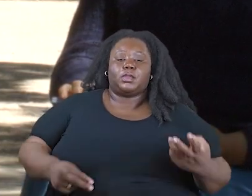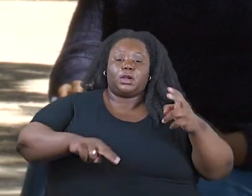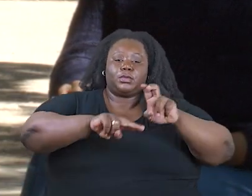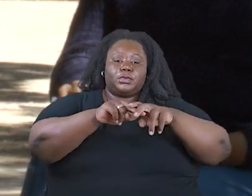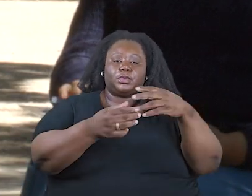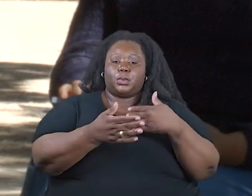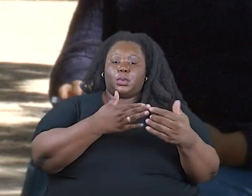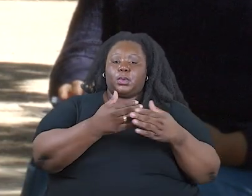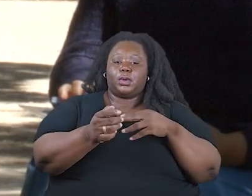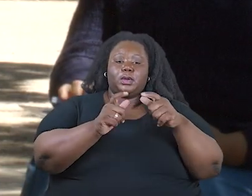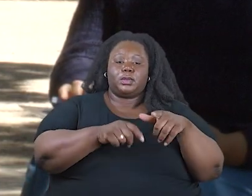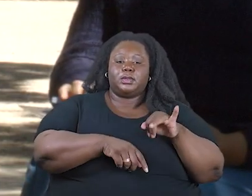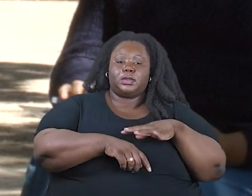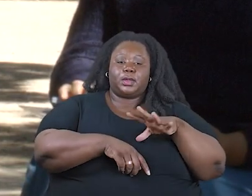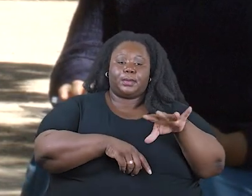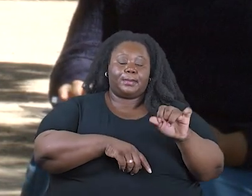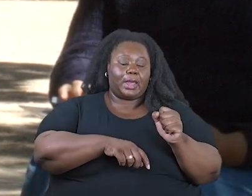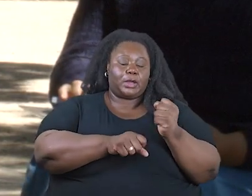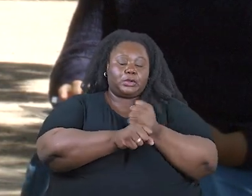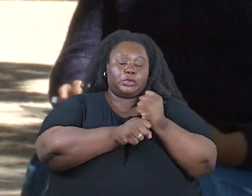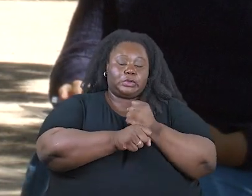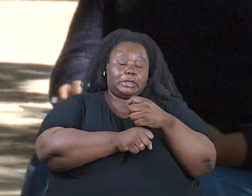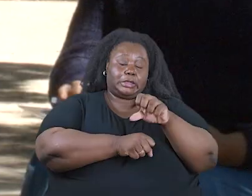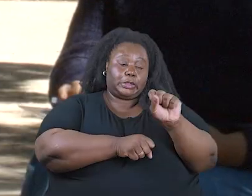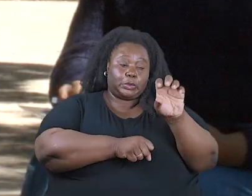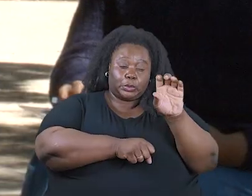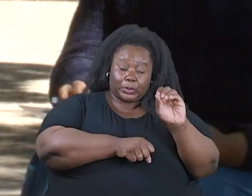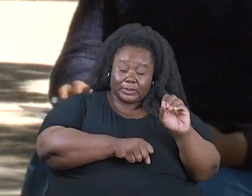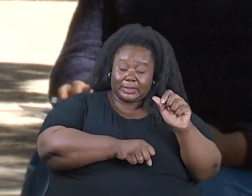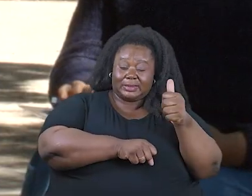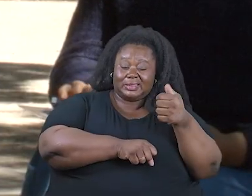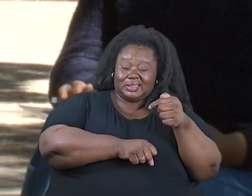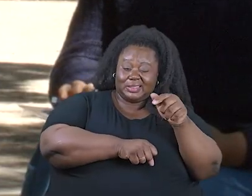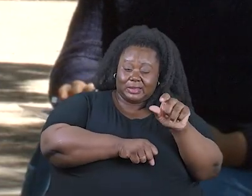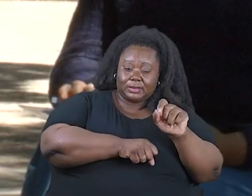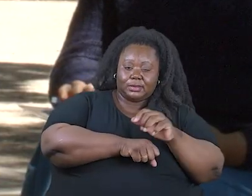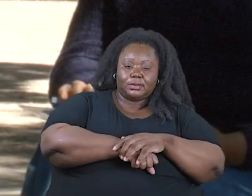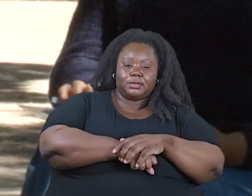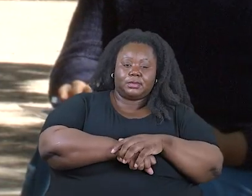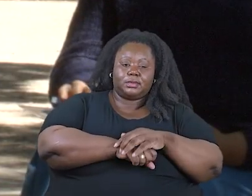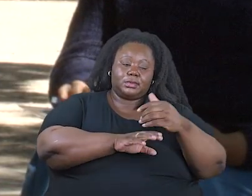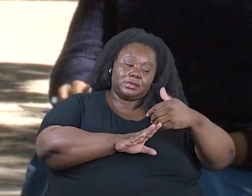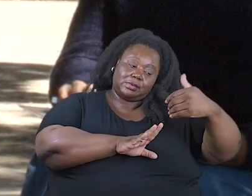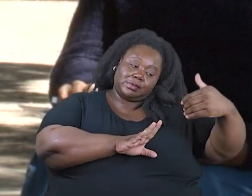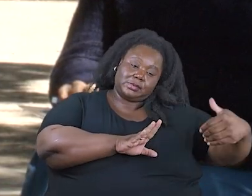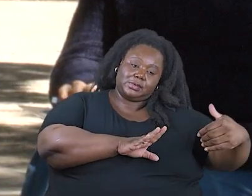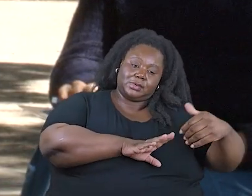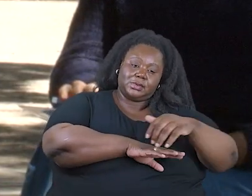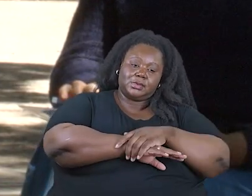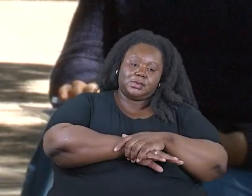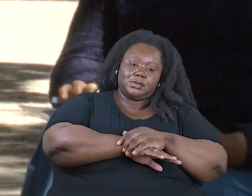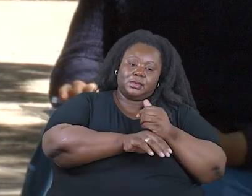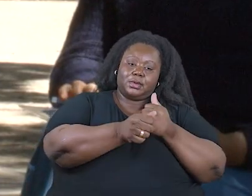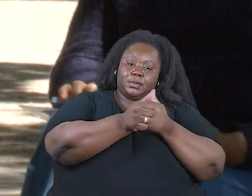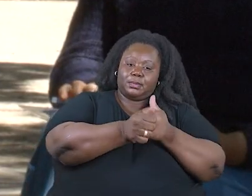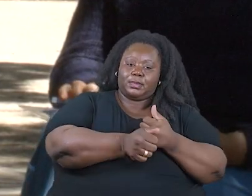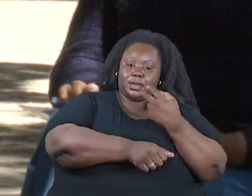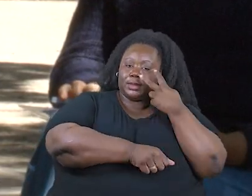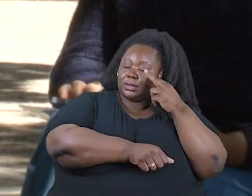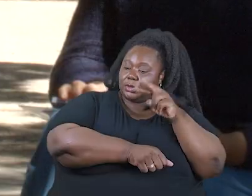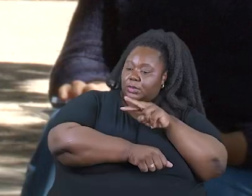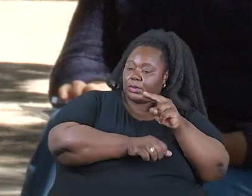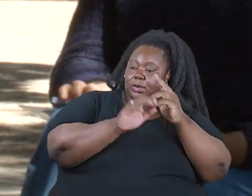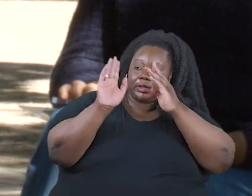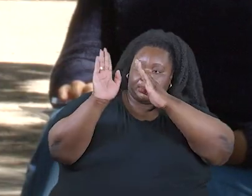mesa. Se eu peço um livro que é dos anos 80, dos anos 70, eu sento na ponta da mesa, perto do alcance do olhar